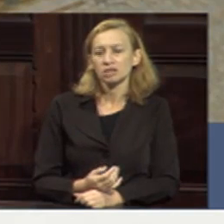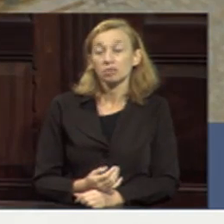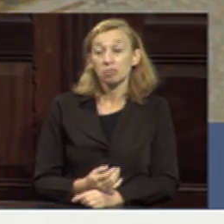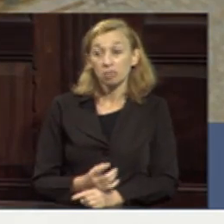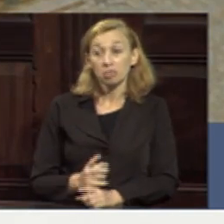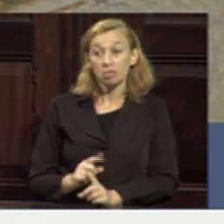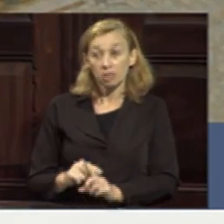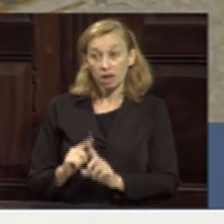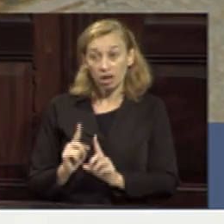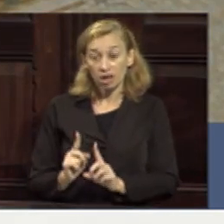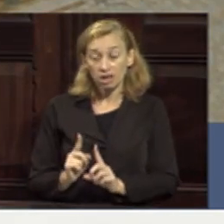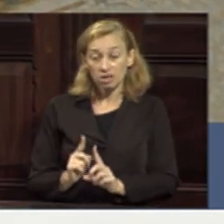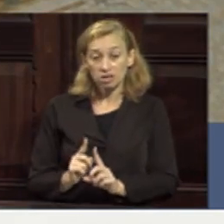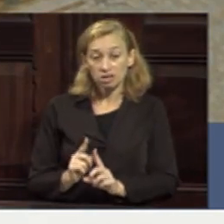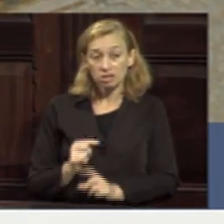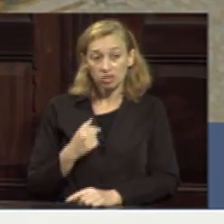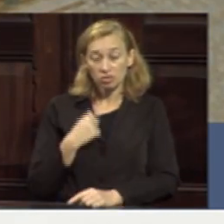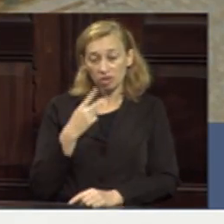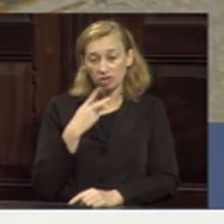Mas é preciso ressaltar